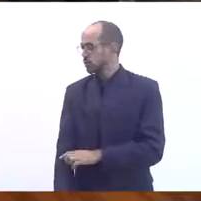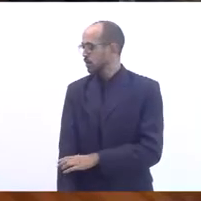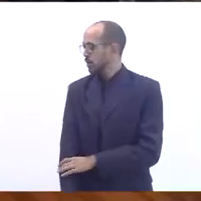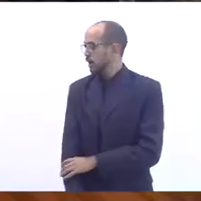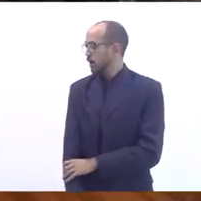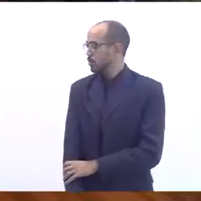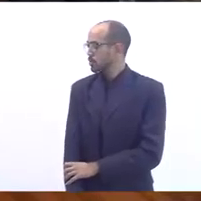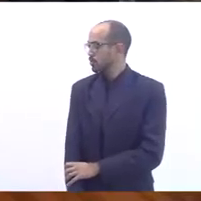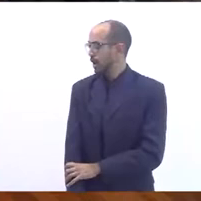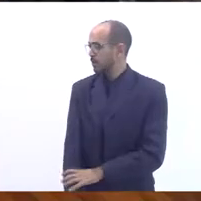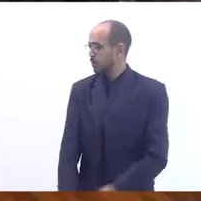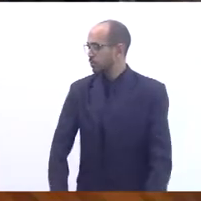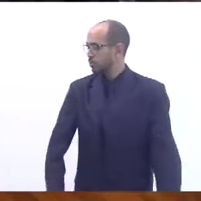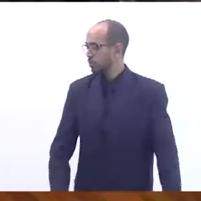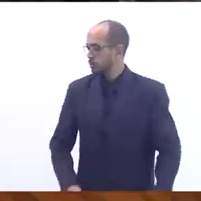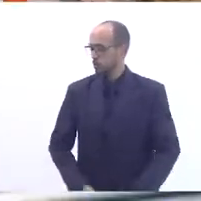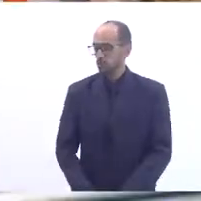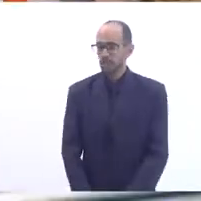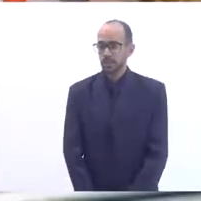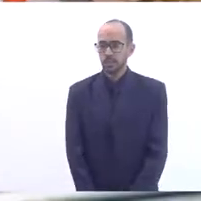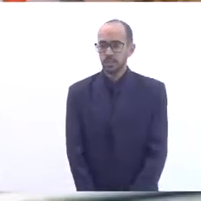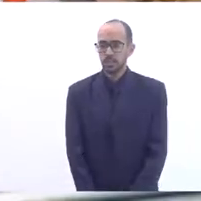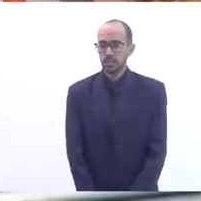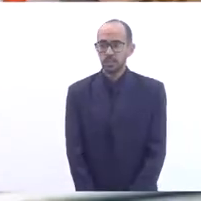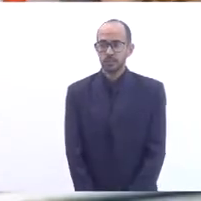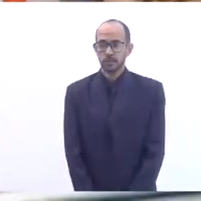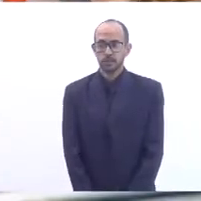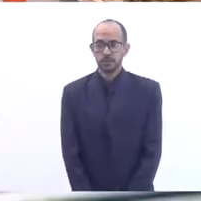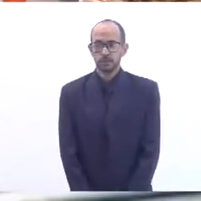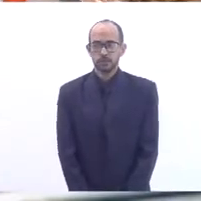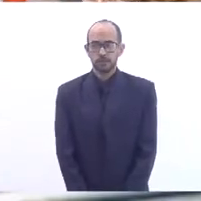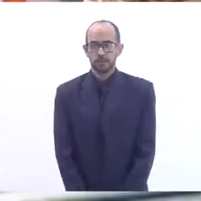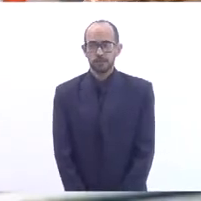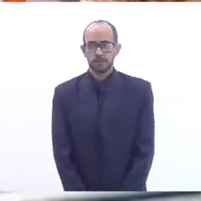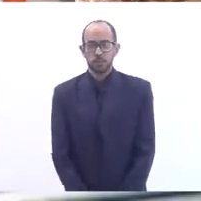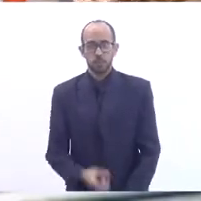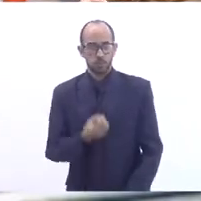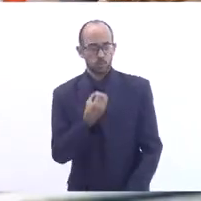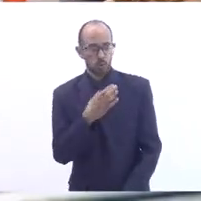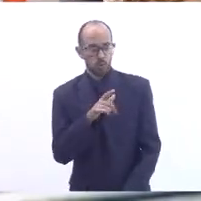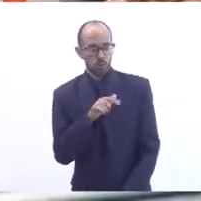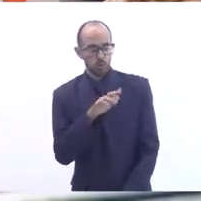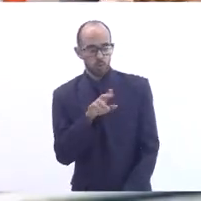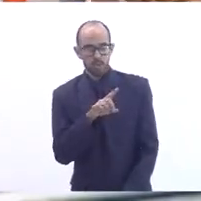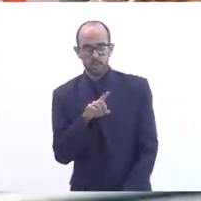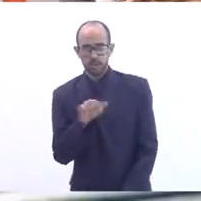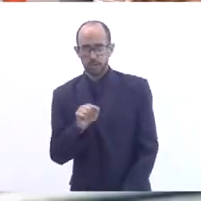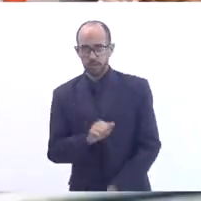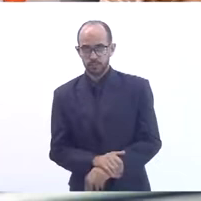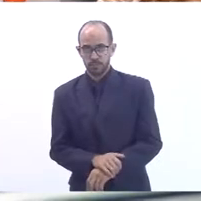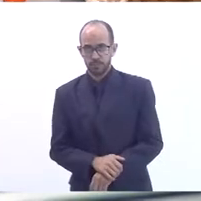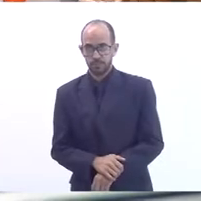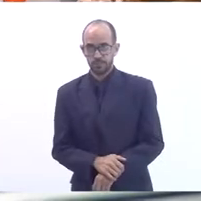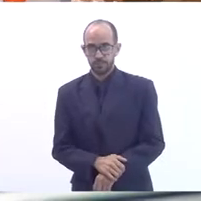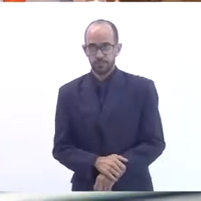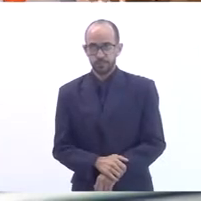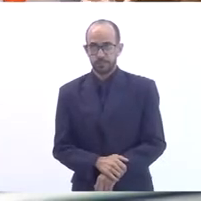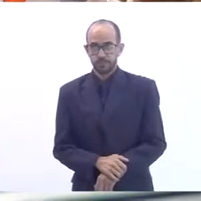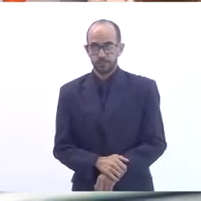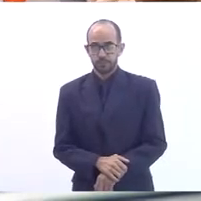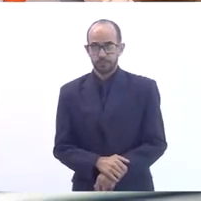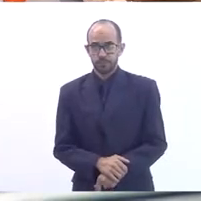E aí de beleza Luisa deixa eu dizer uma coisa vou passar agora